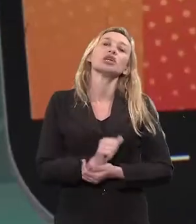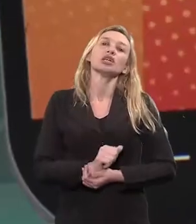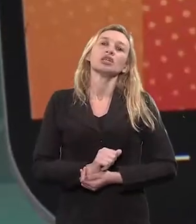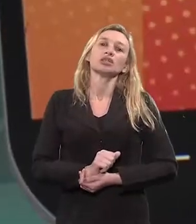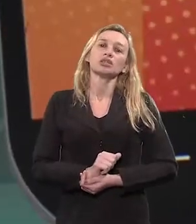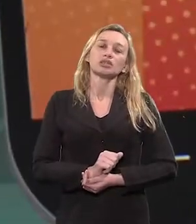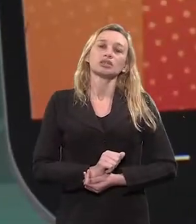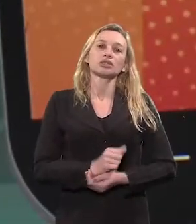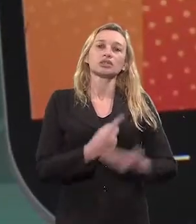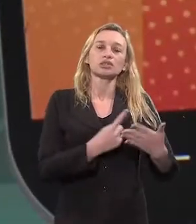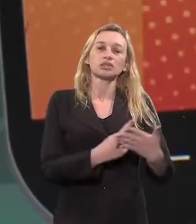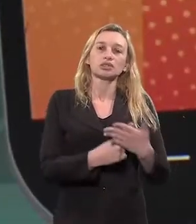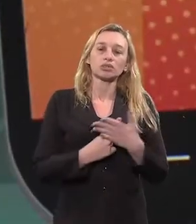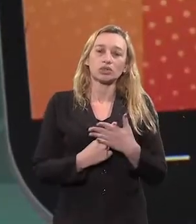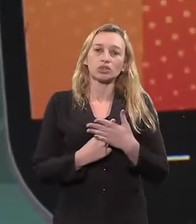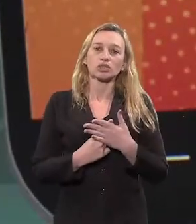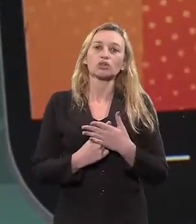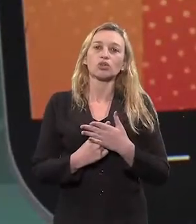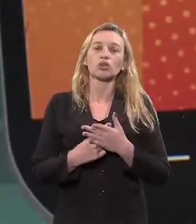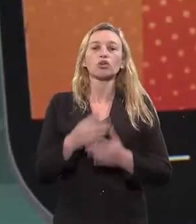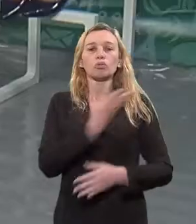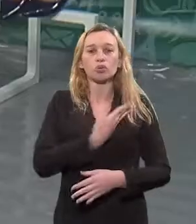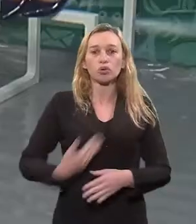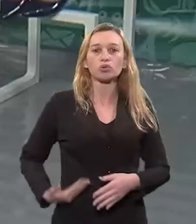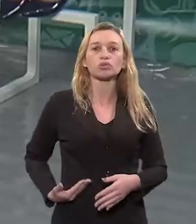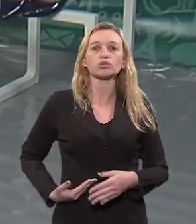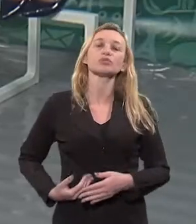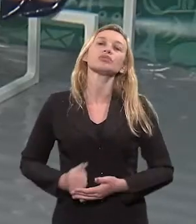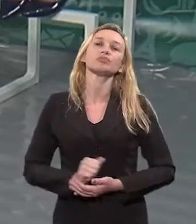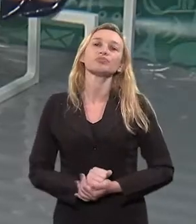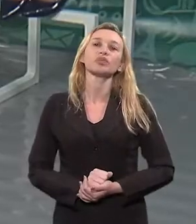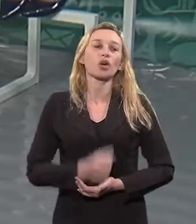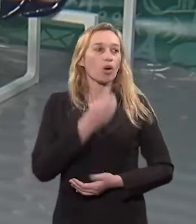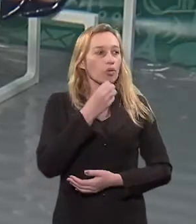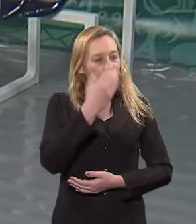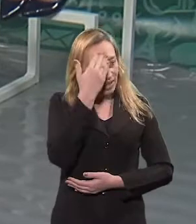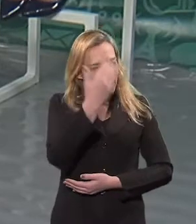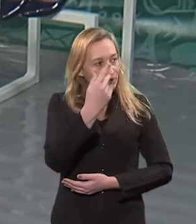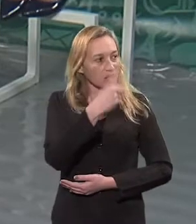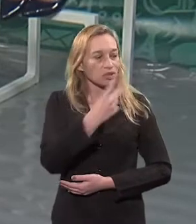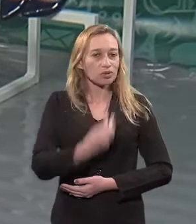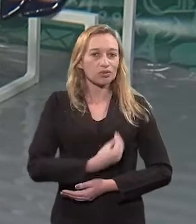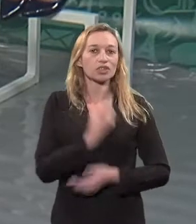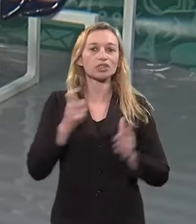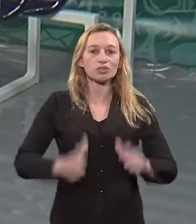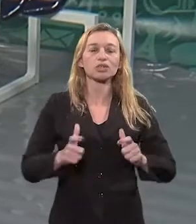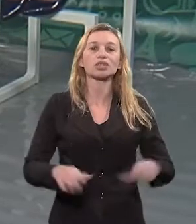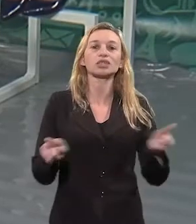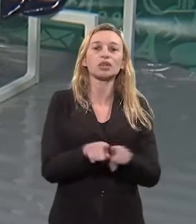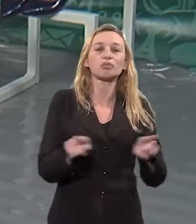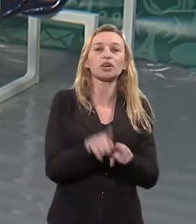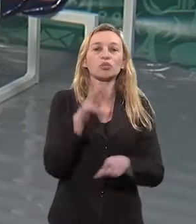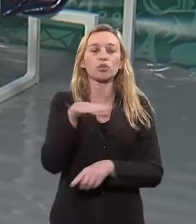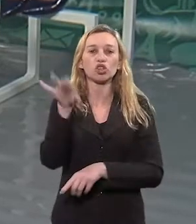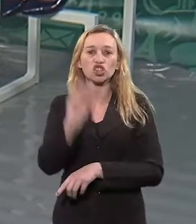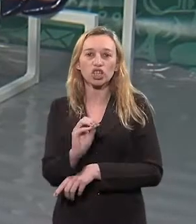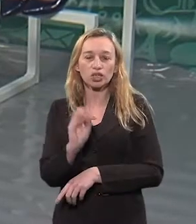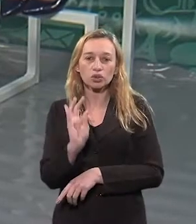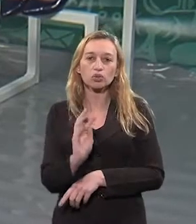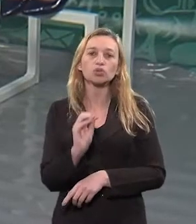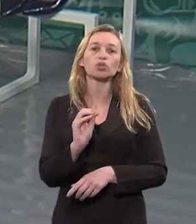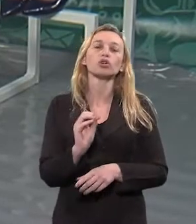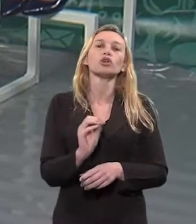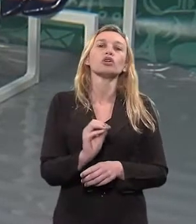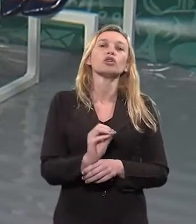público do Núcleo de Defesa dos Direitos Humanos. Obrigada, Pedro, pela sua participação. Também está aqui Larissa Montel, do Projeto Ruas, né,